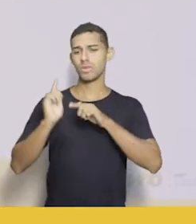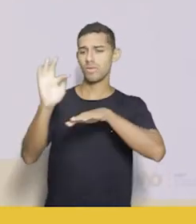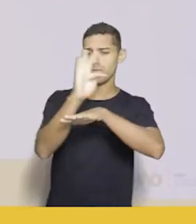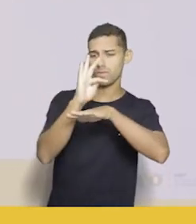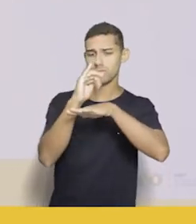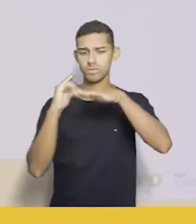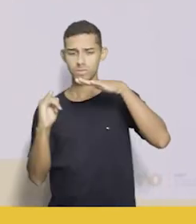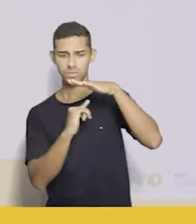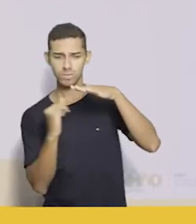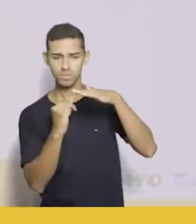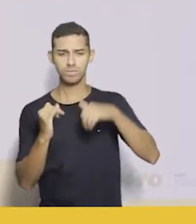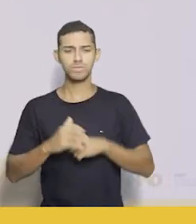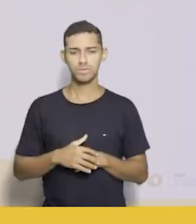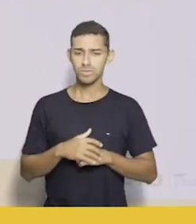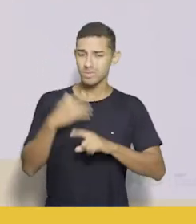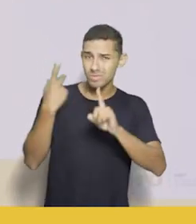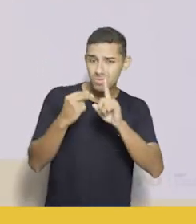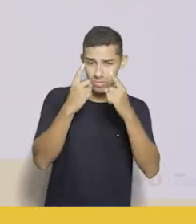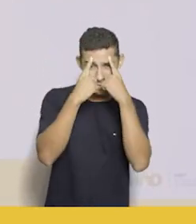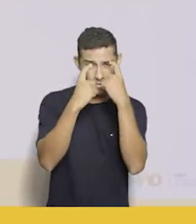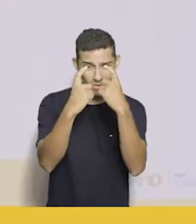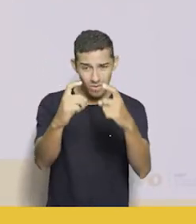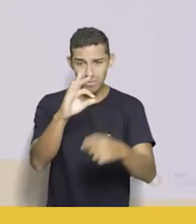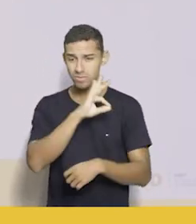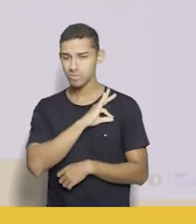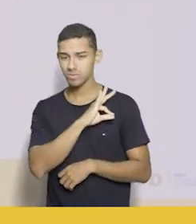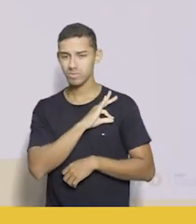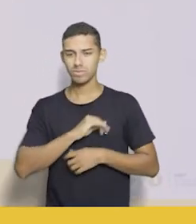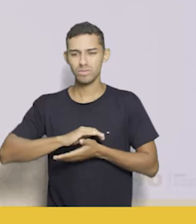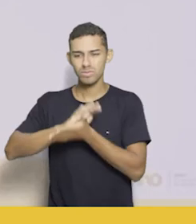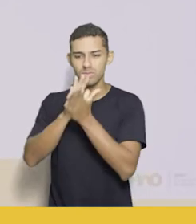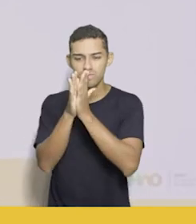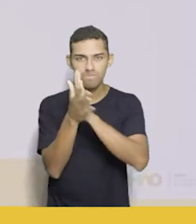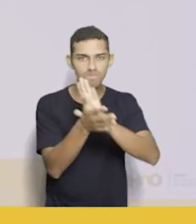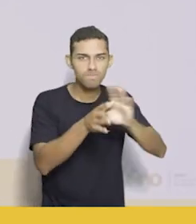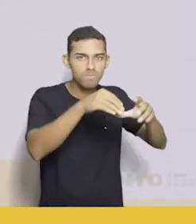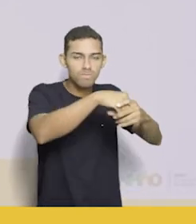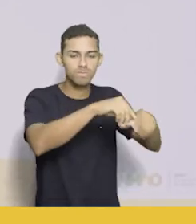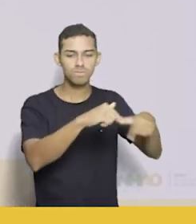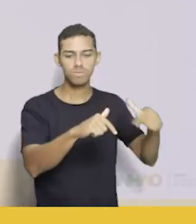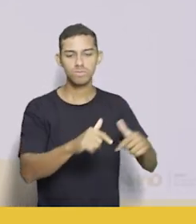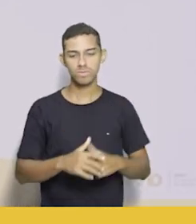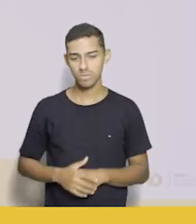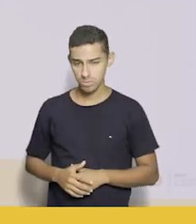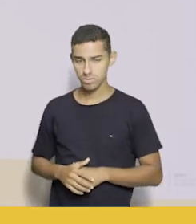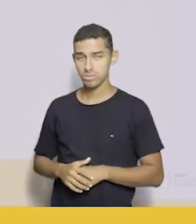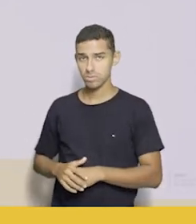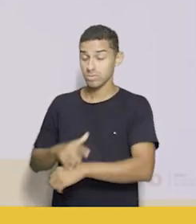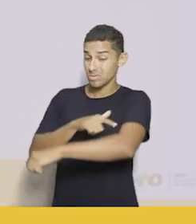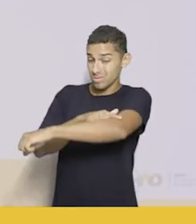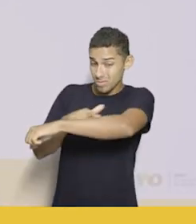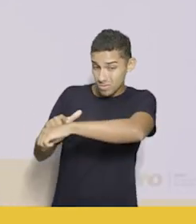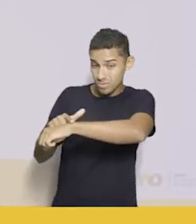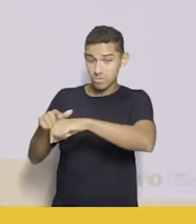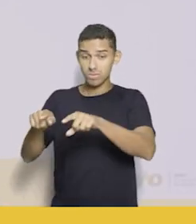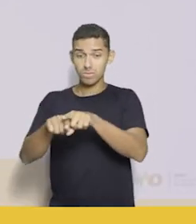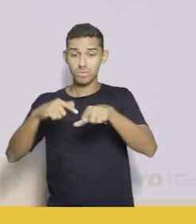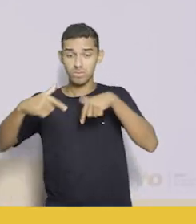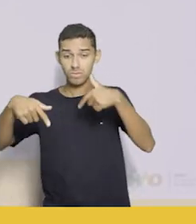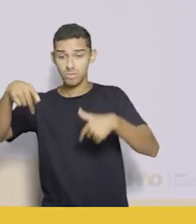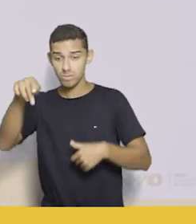policial discriminação no emprego na educação e no serviços públicos